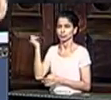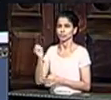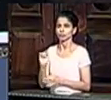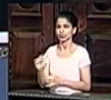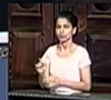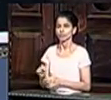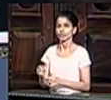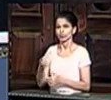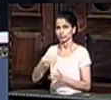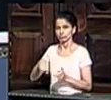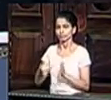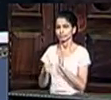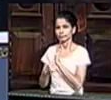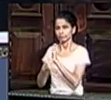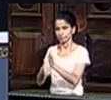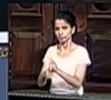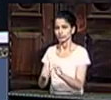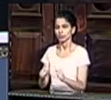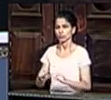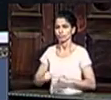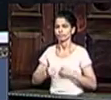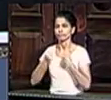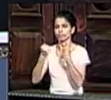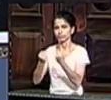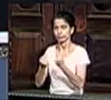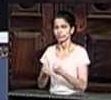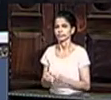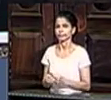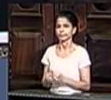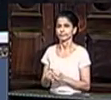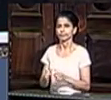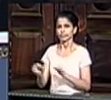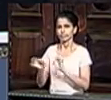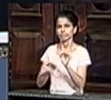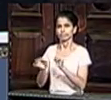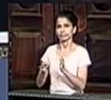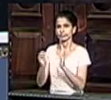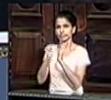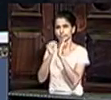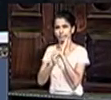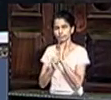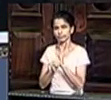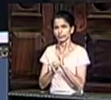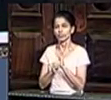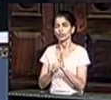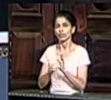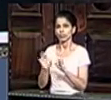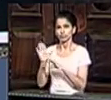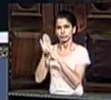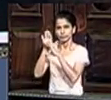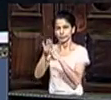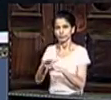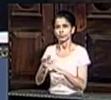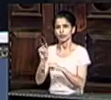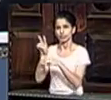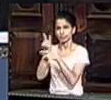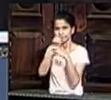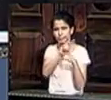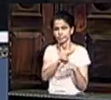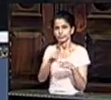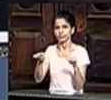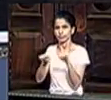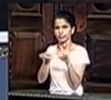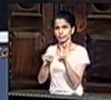lutar a despeito de que vamos aprovar o projeto com uma série de emendas protegendo servidor vendo